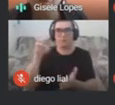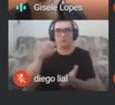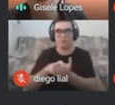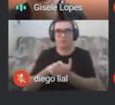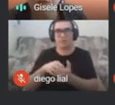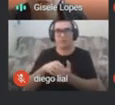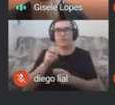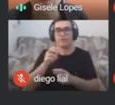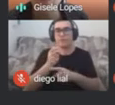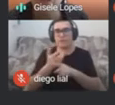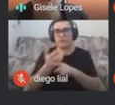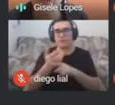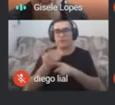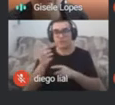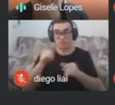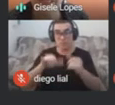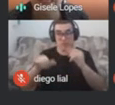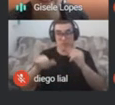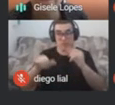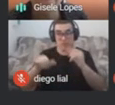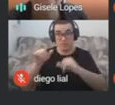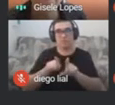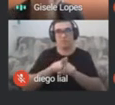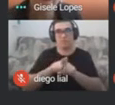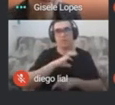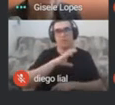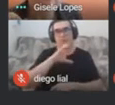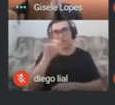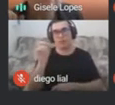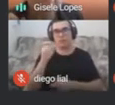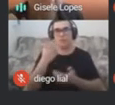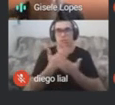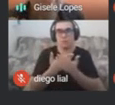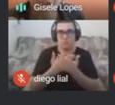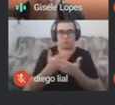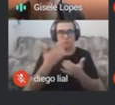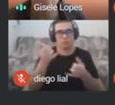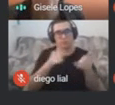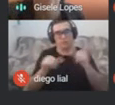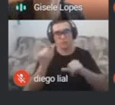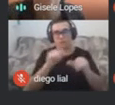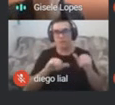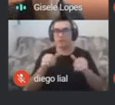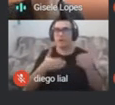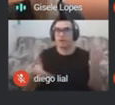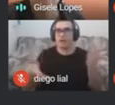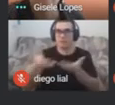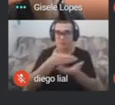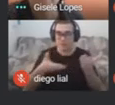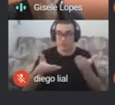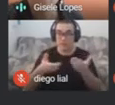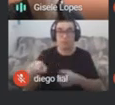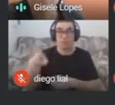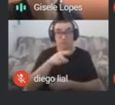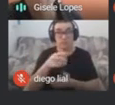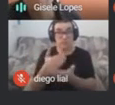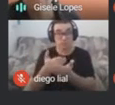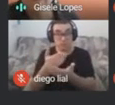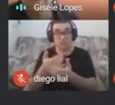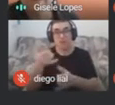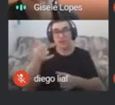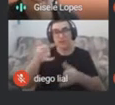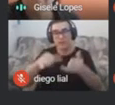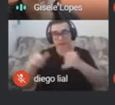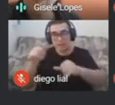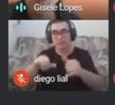do Laboratório de Estudos em Química Aplicada. A Química Analítica que vocês estudam, ela tem duas